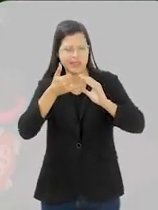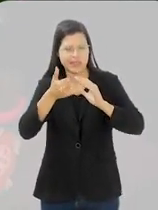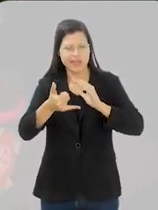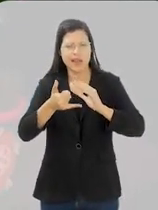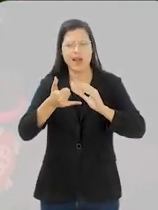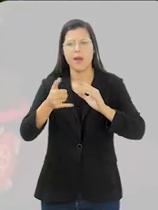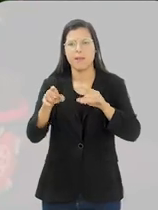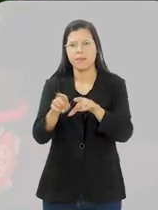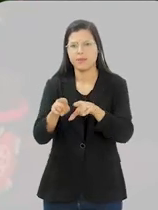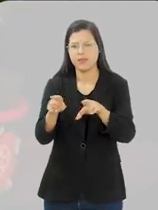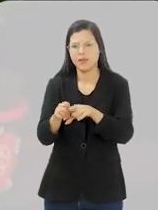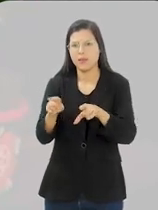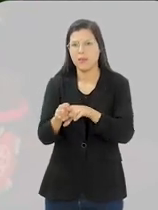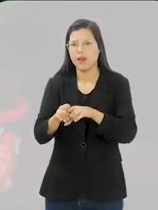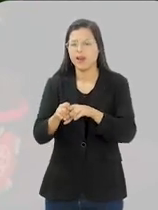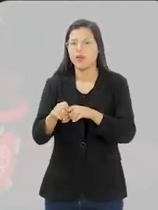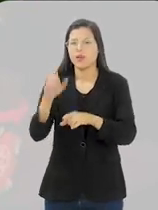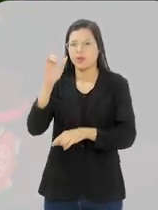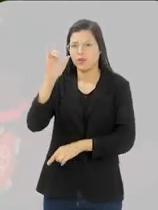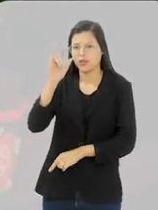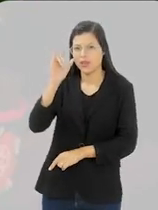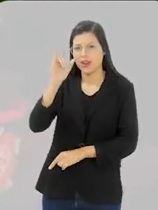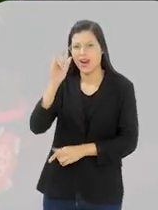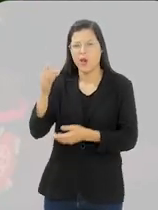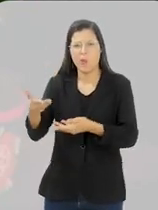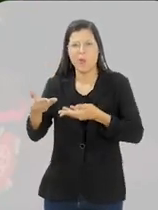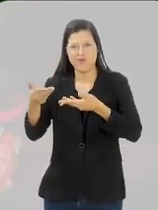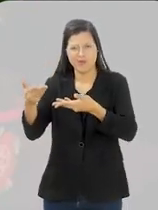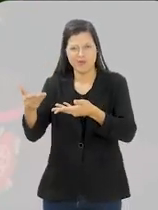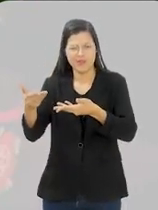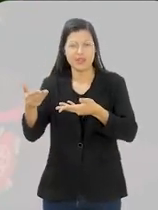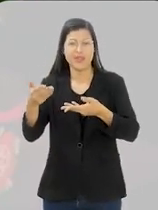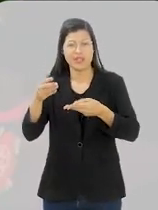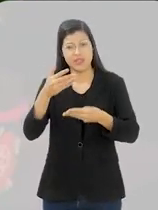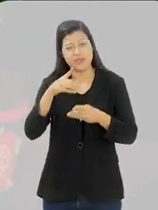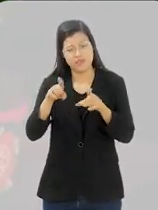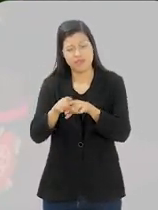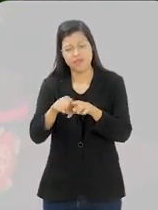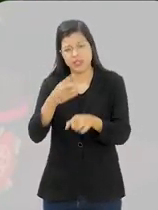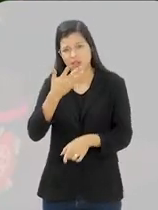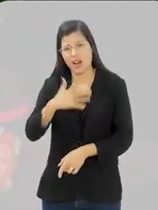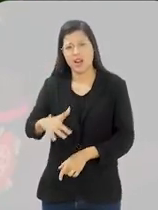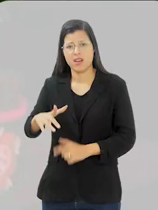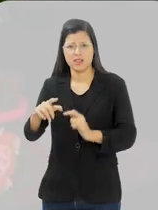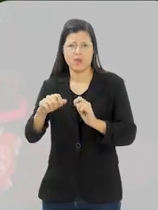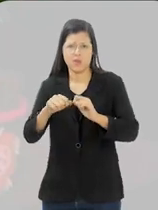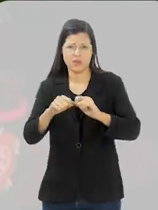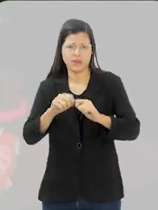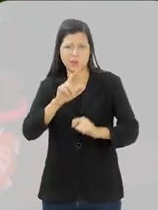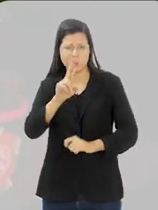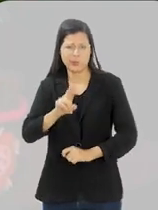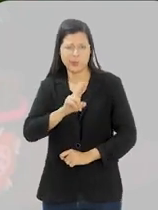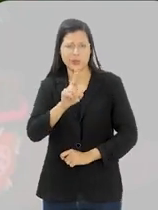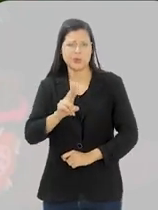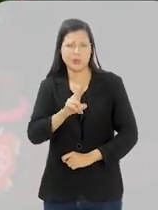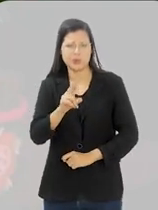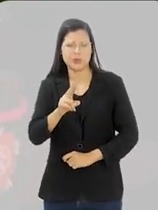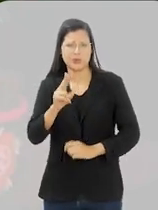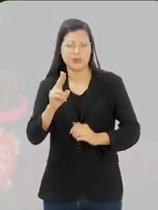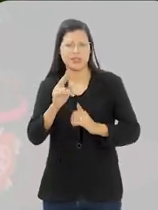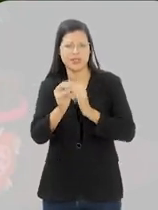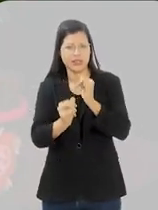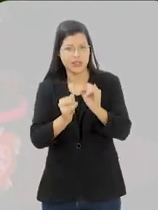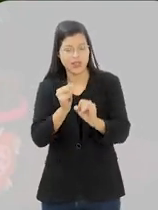Instagram, convites, e as crianças também que estão fazendo uso da internet. Eu queria que o senhor analisasse